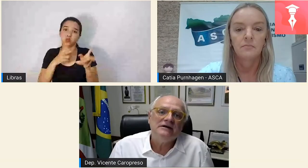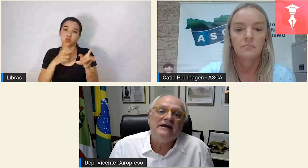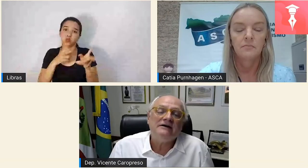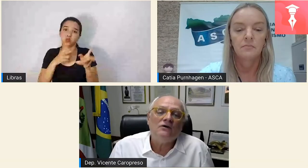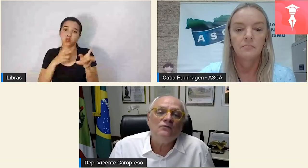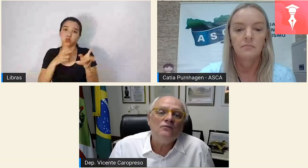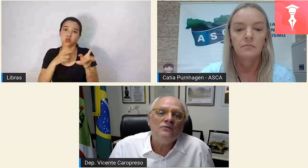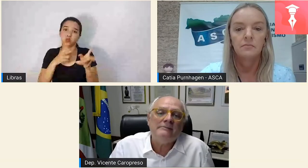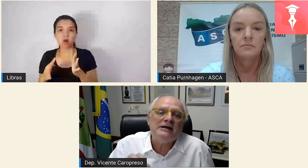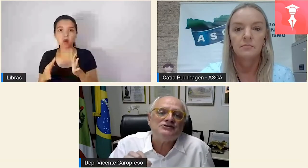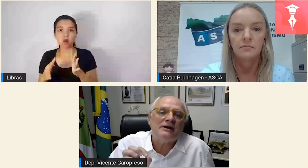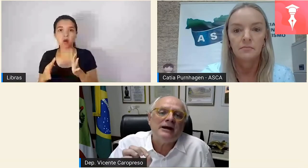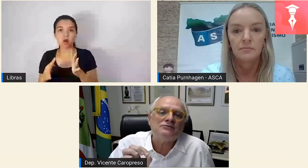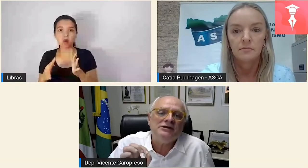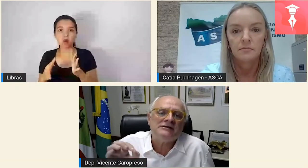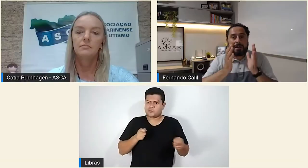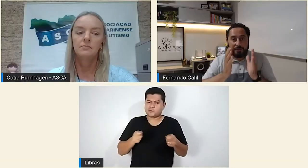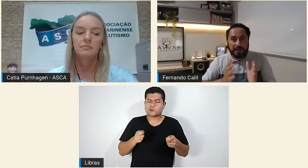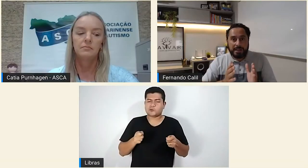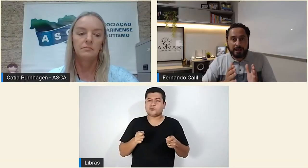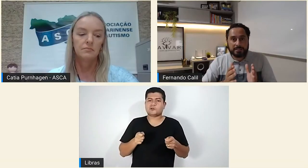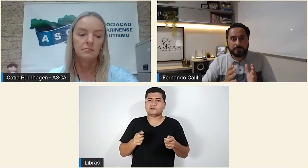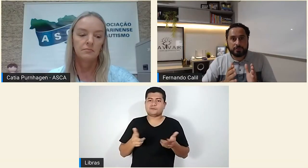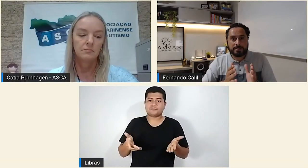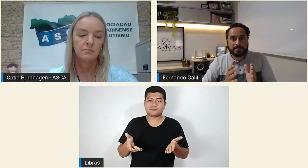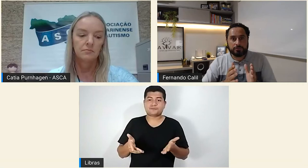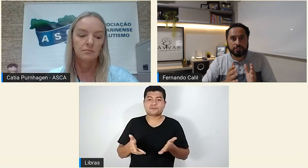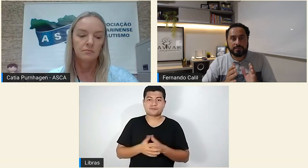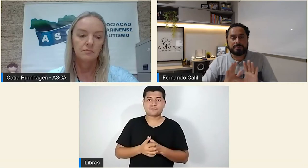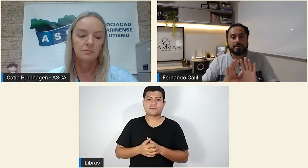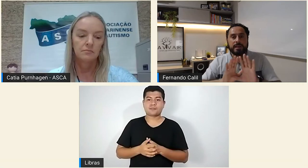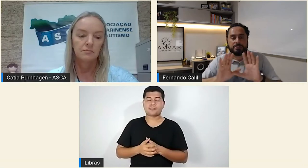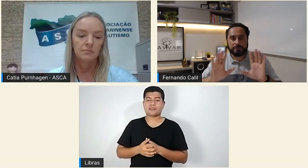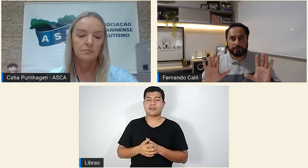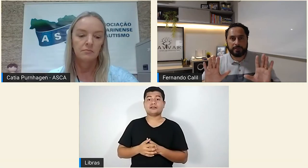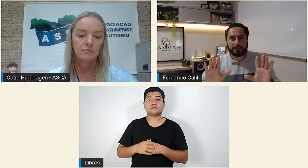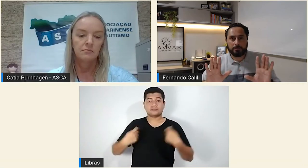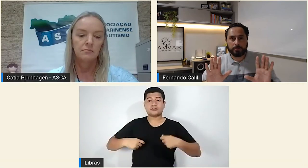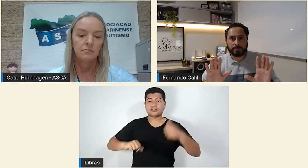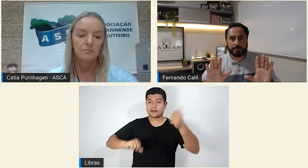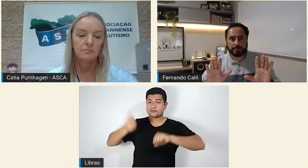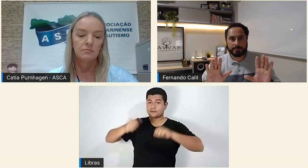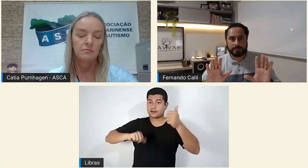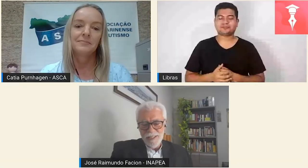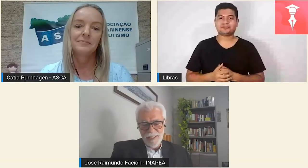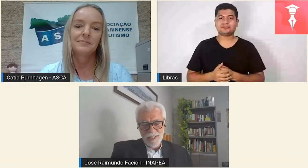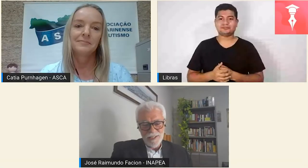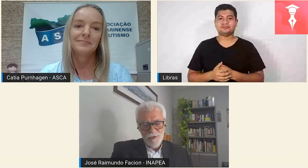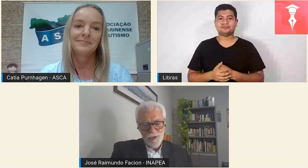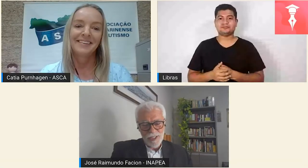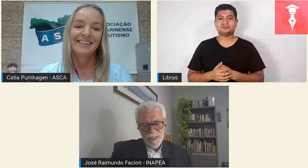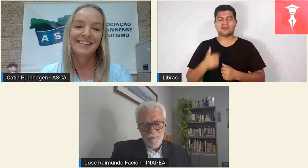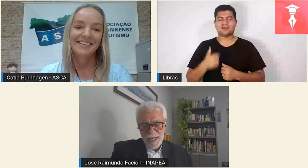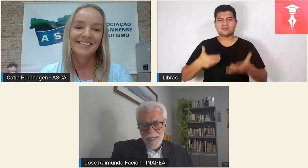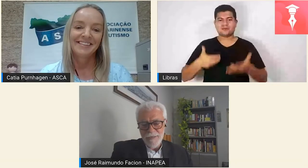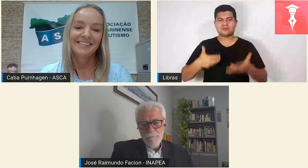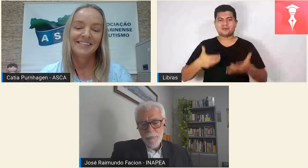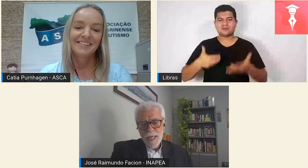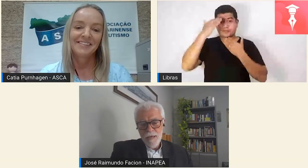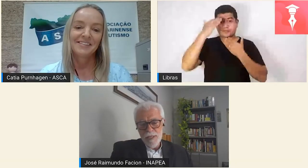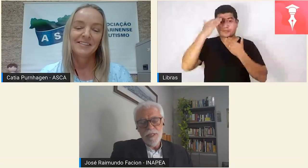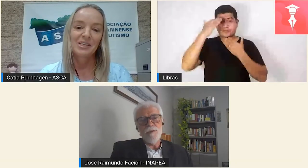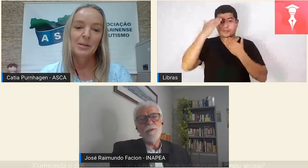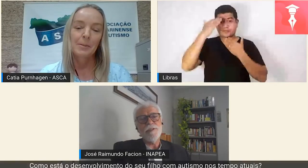restringiu aos efeitos da pandemia. Para os pais e profissionais que ainda encontram dificuldades de ensinar a criança